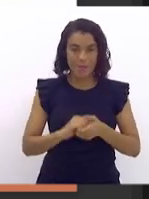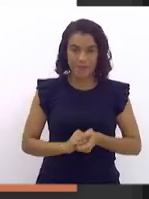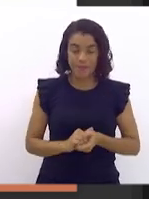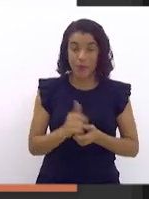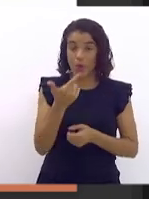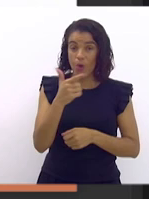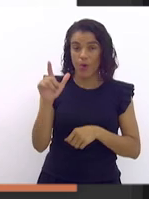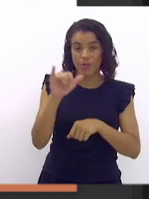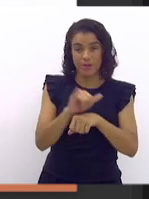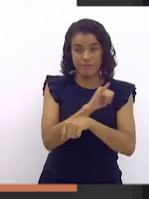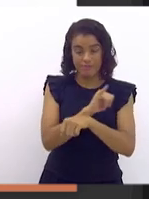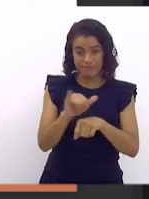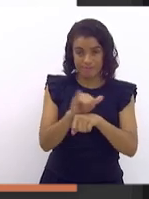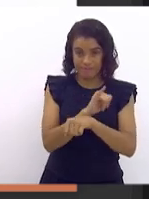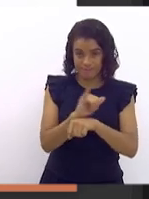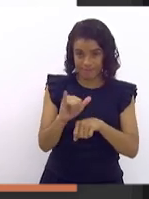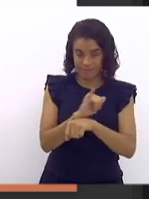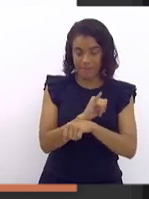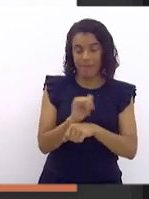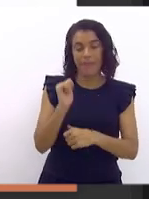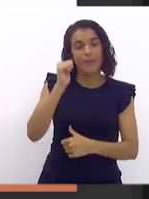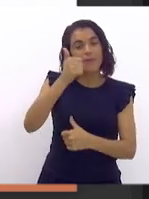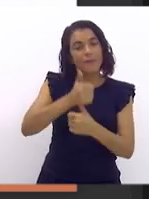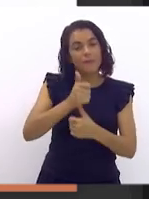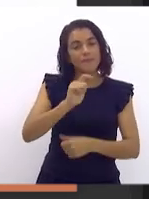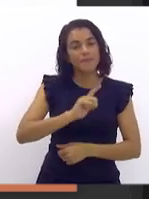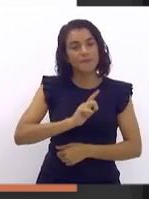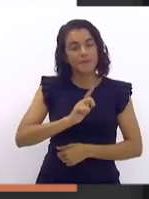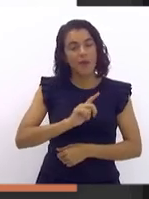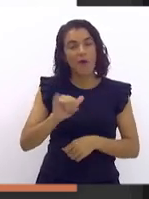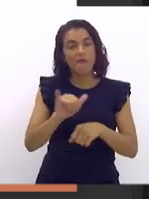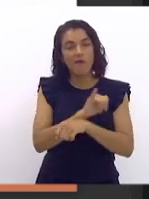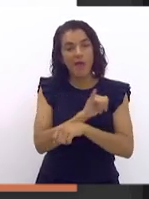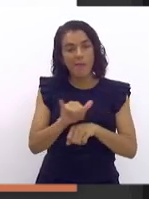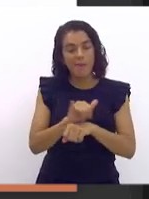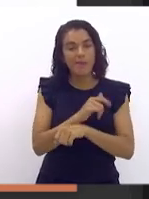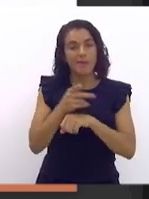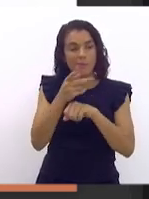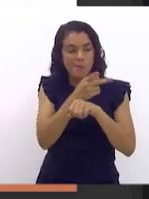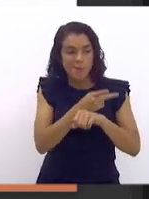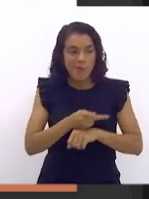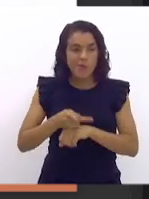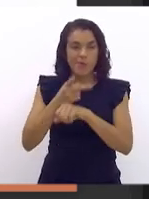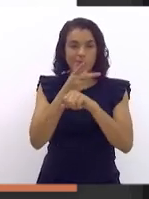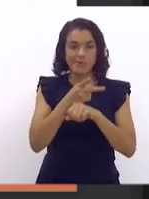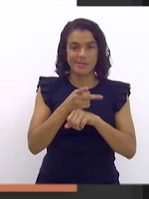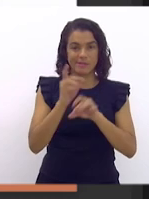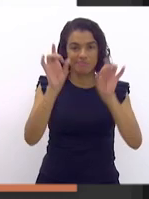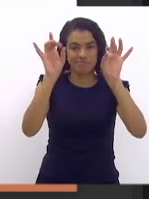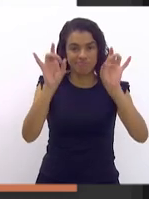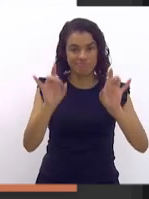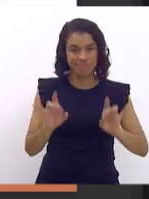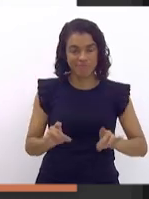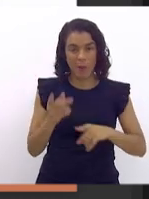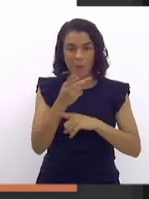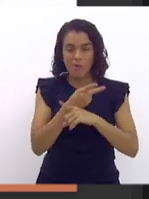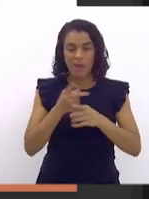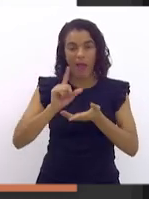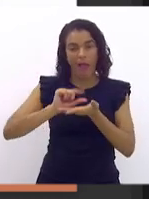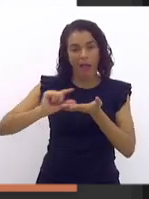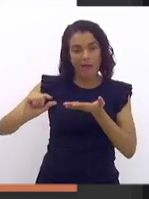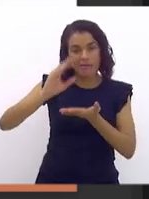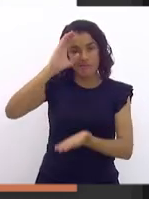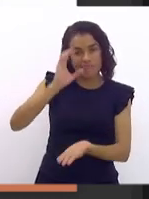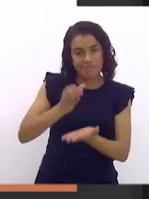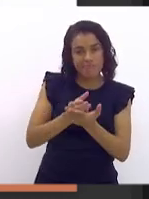que esse repositório vai ter é uma ferramenta de busca personalizada que vai buscar artigos,